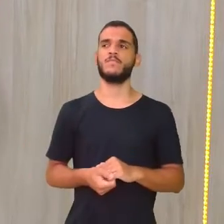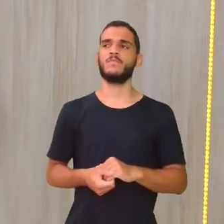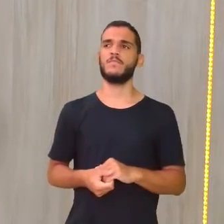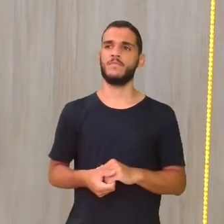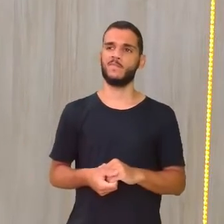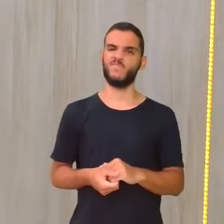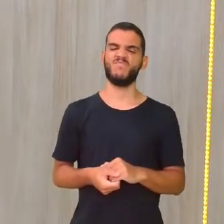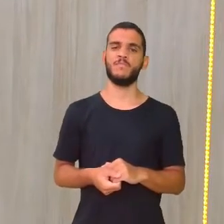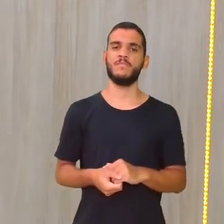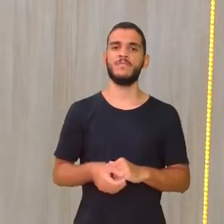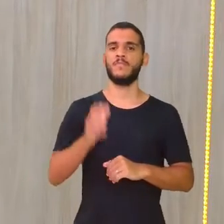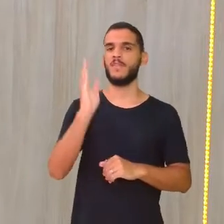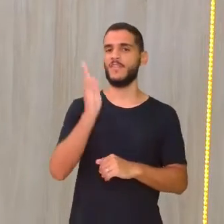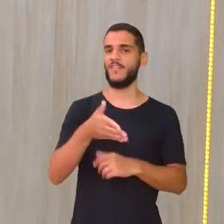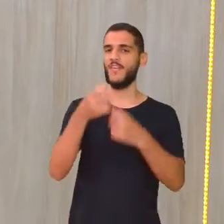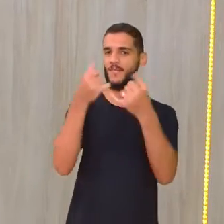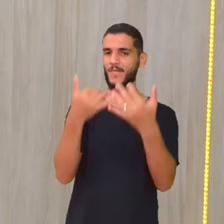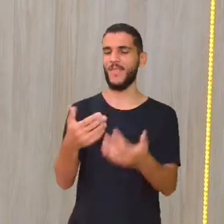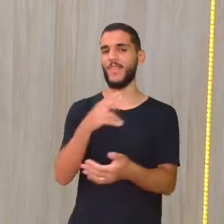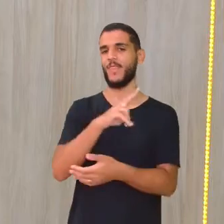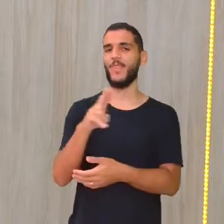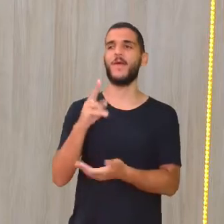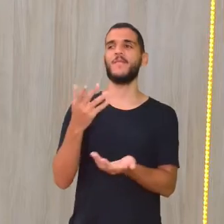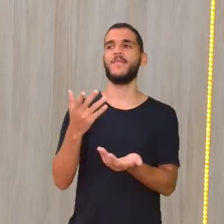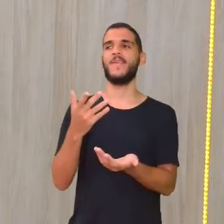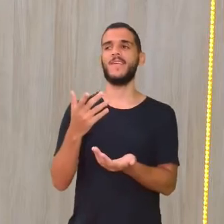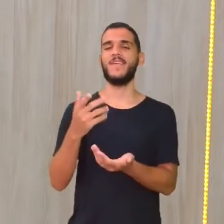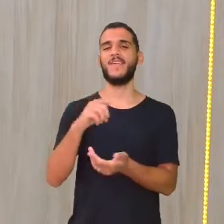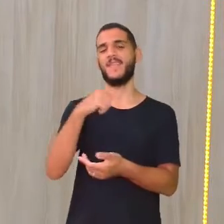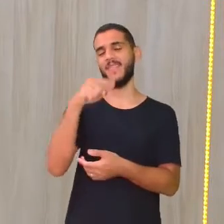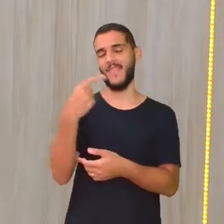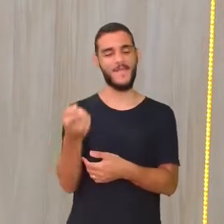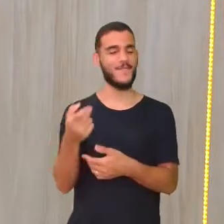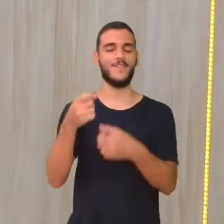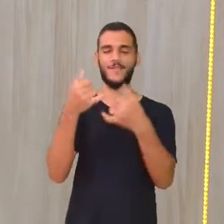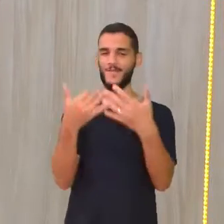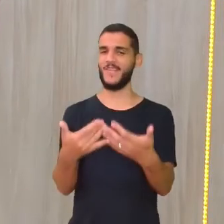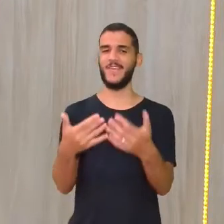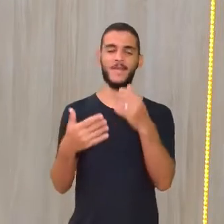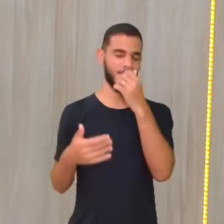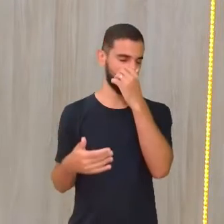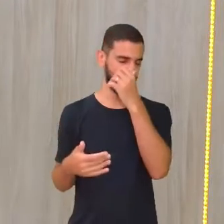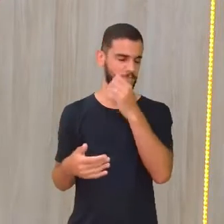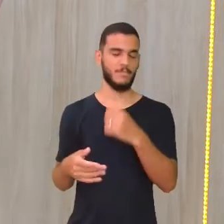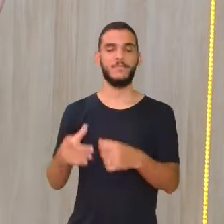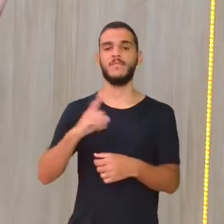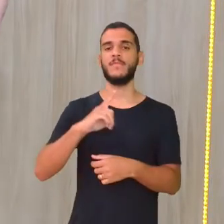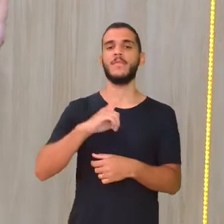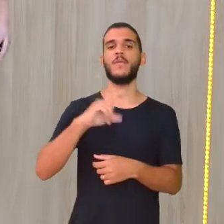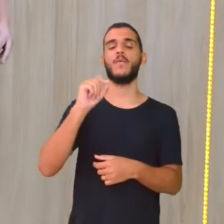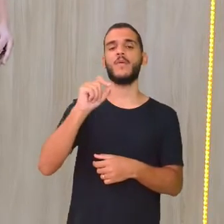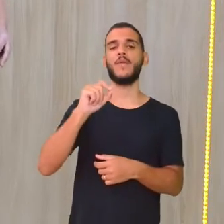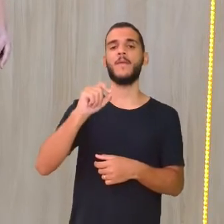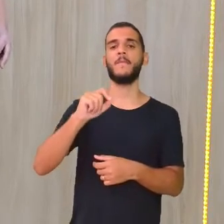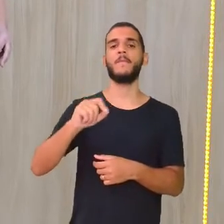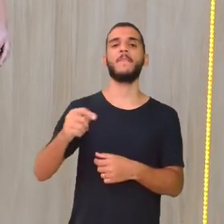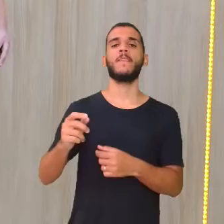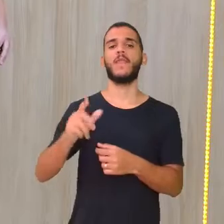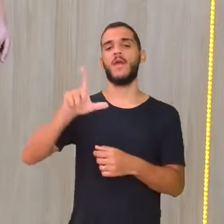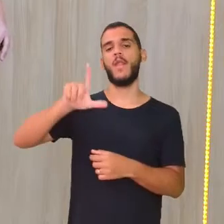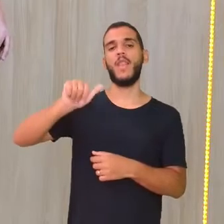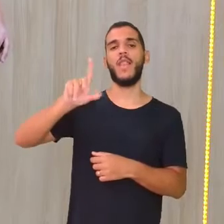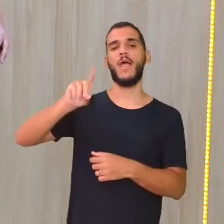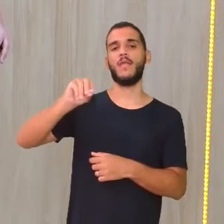Lá vou eu dando nomes do triângulo retângulo, que isso aí é para depois. A hipotenusa, que é o lado maior, que seria a escada onde você